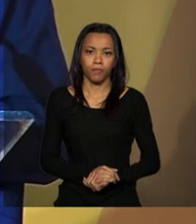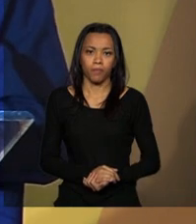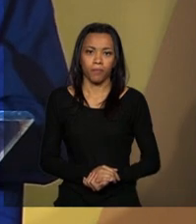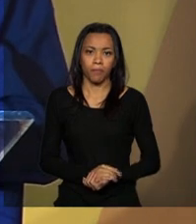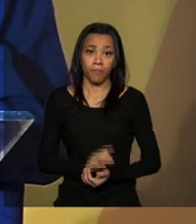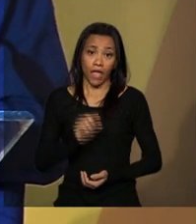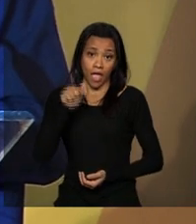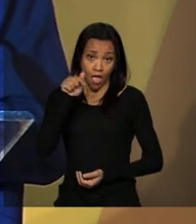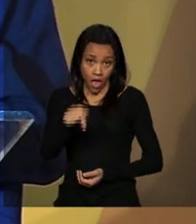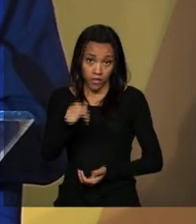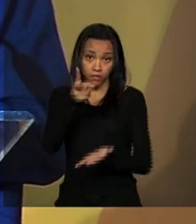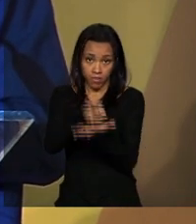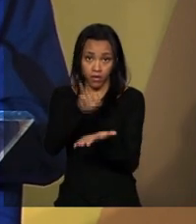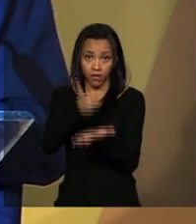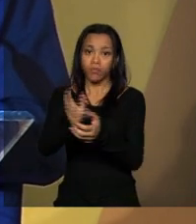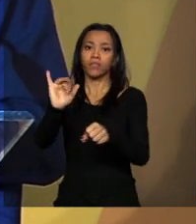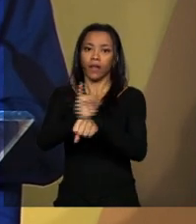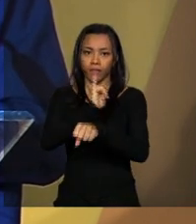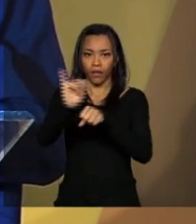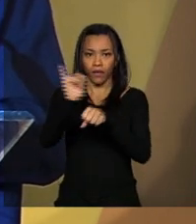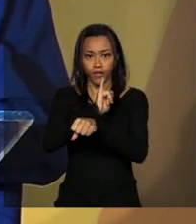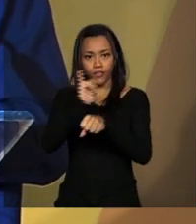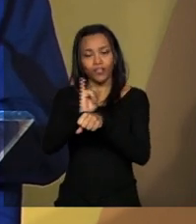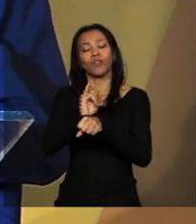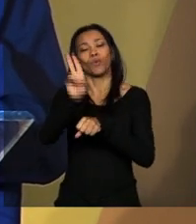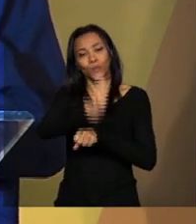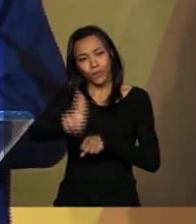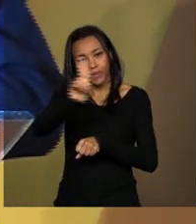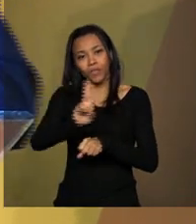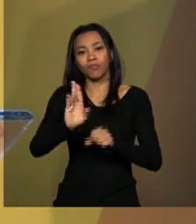esta mesma estratégia para o setor